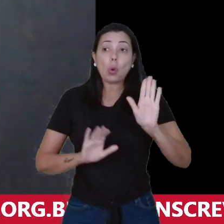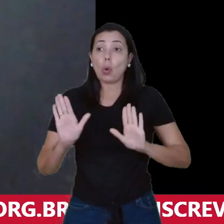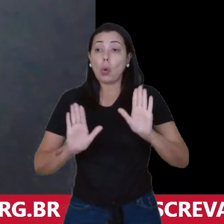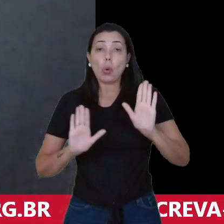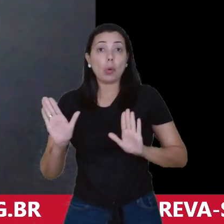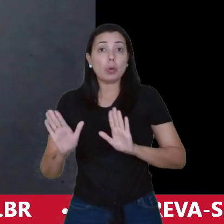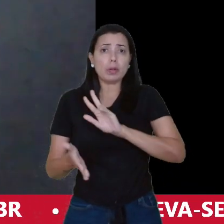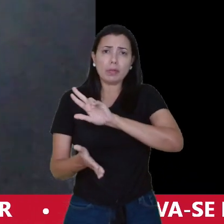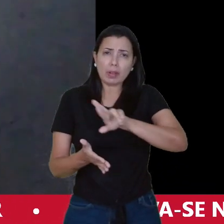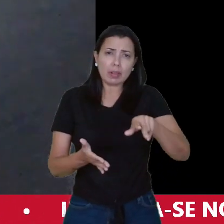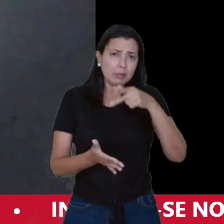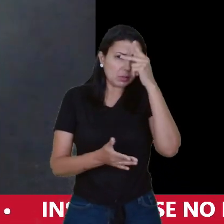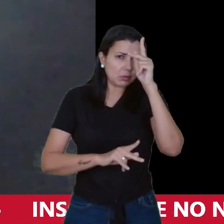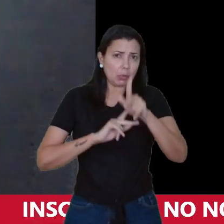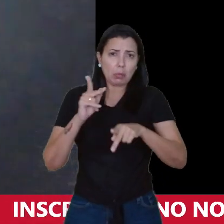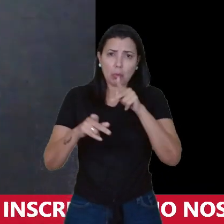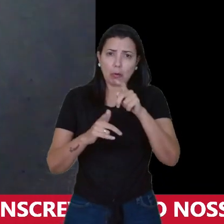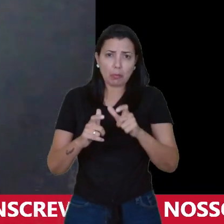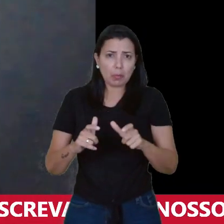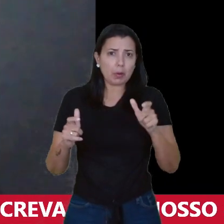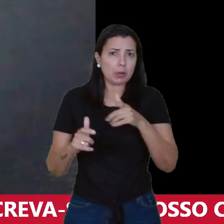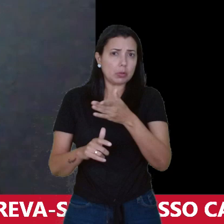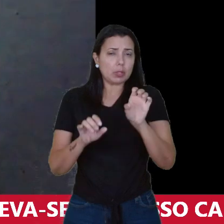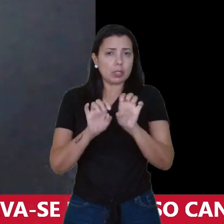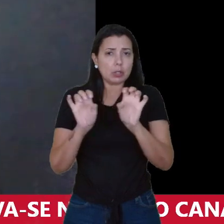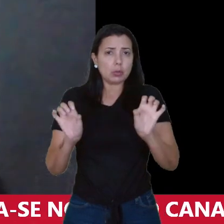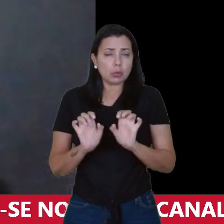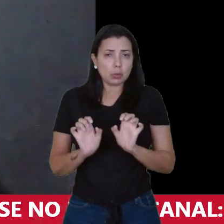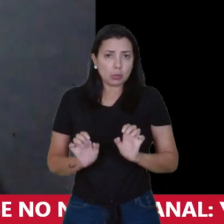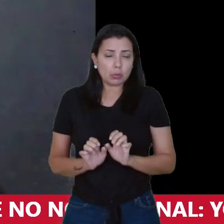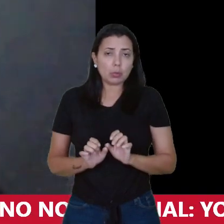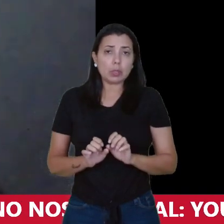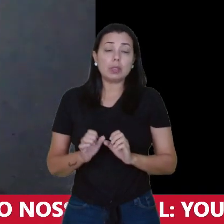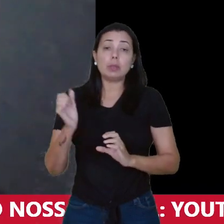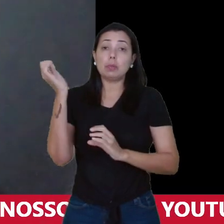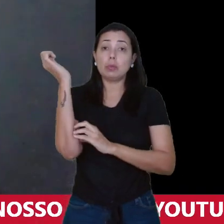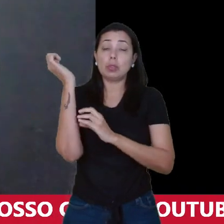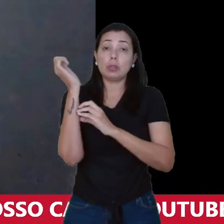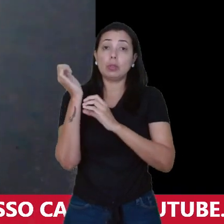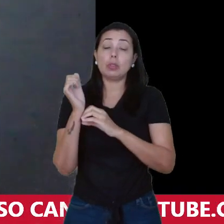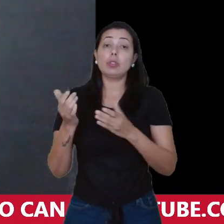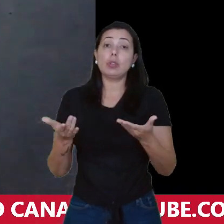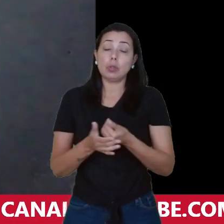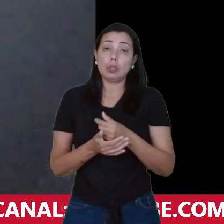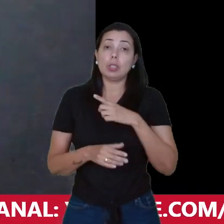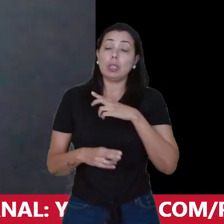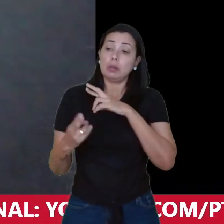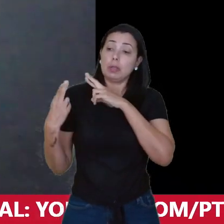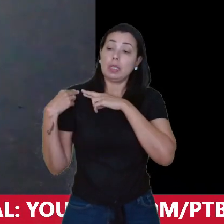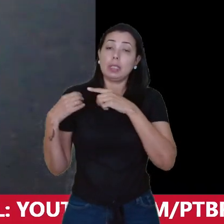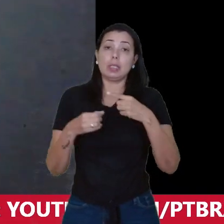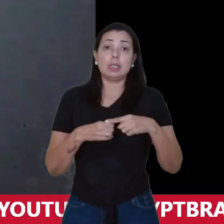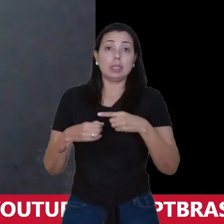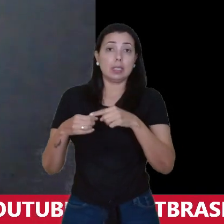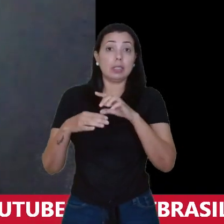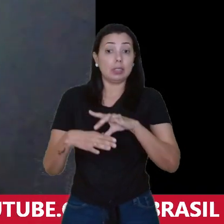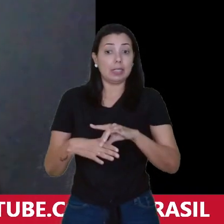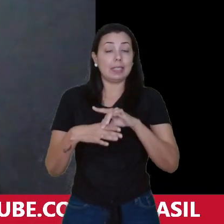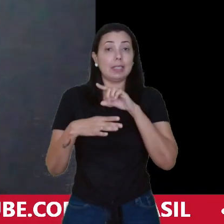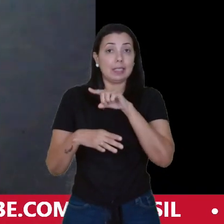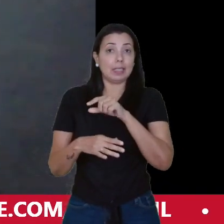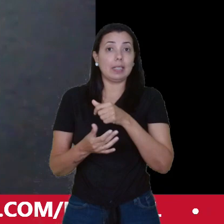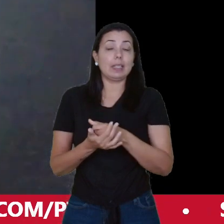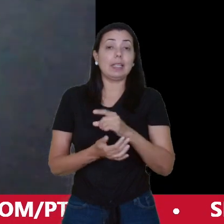organismo de gente, de povo, muito maior do que as suas estruturas burocráticas. E hoje a gente cumpre esse papel na cidade. Eu sou a líder do PT na